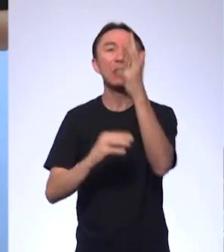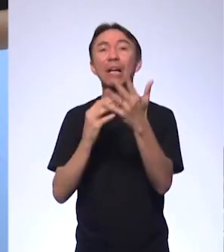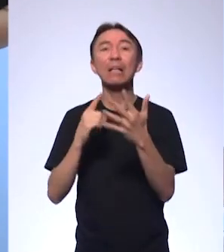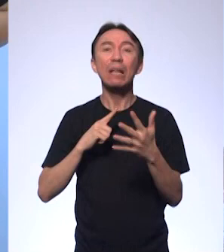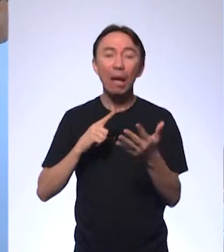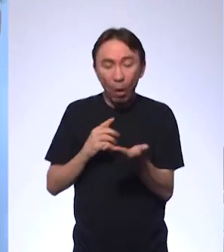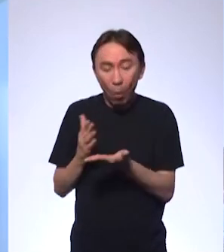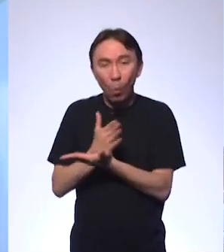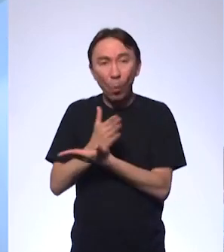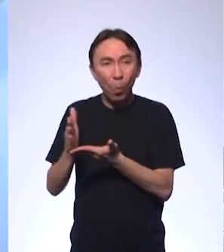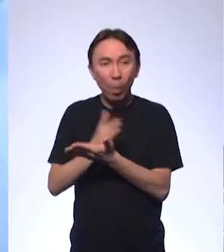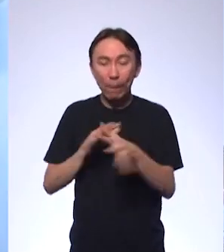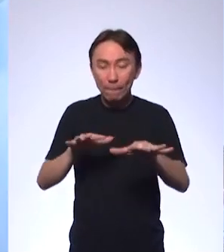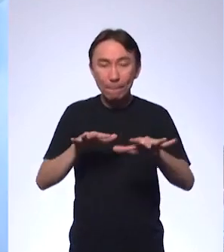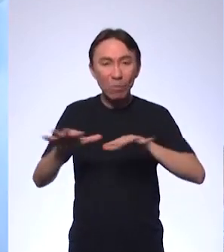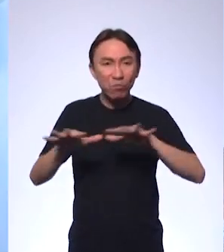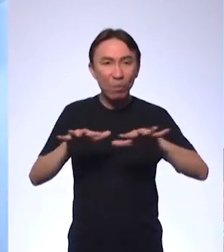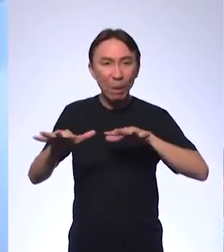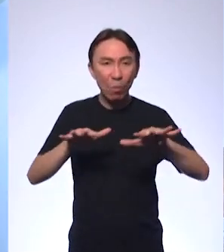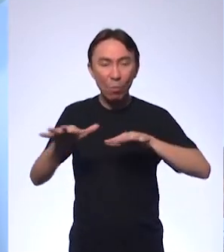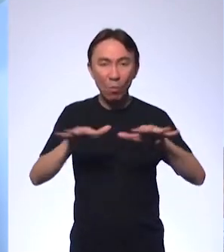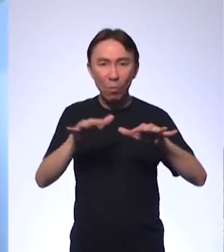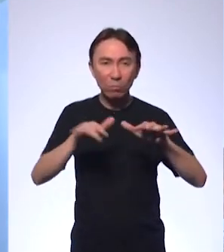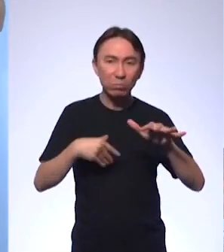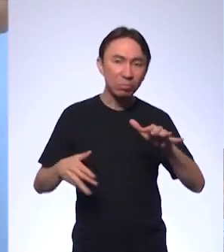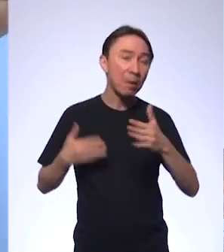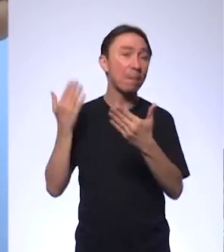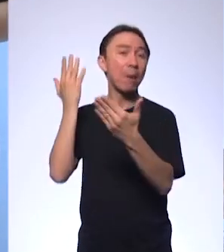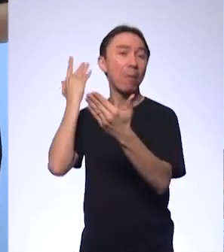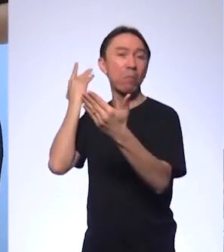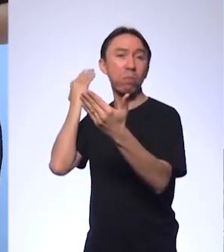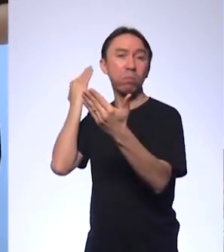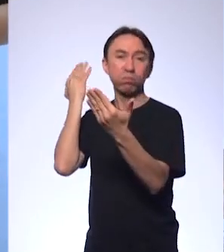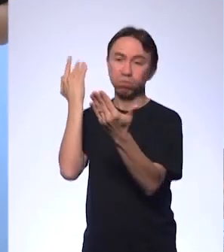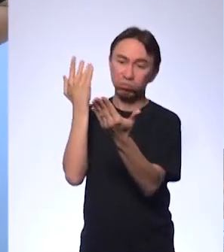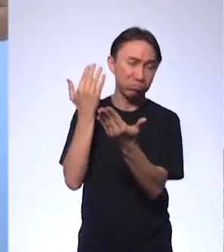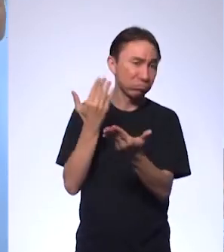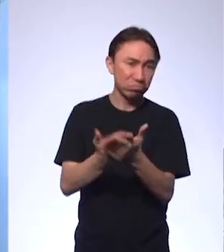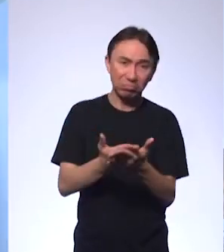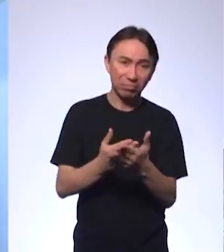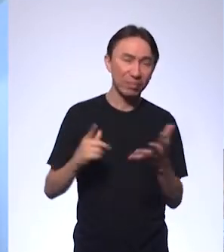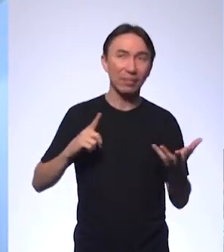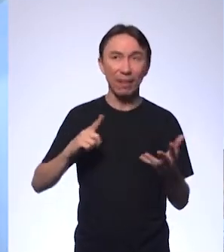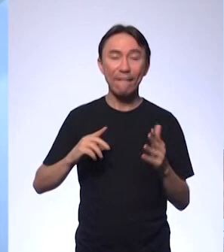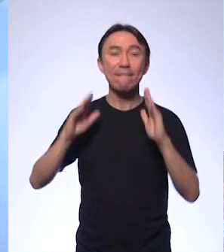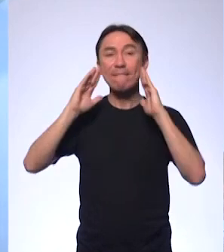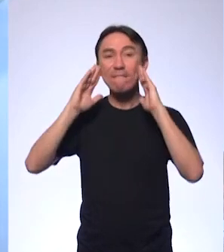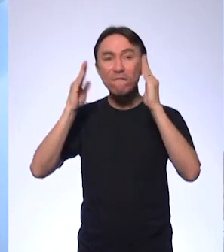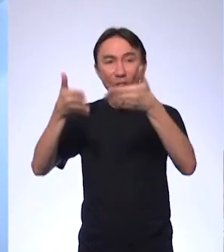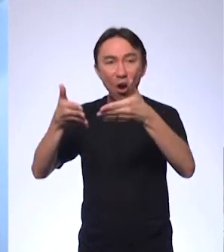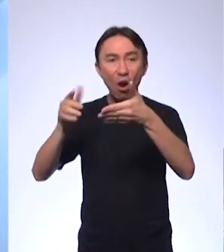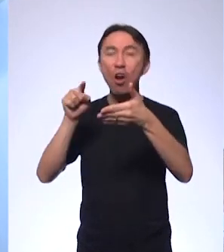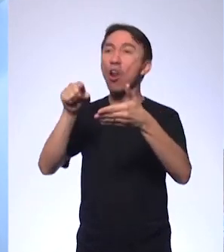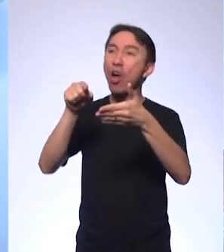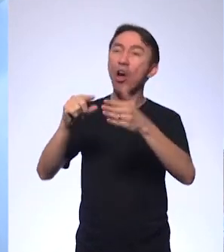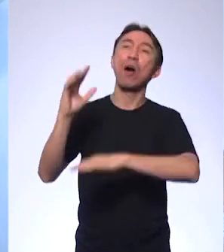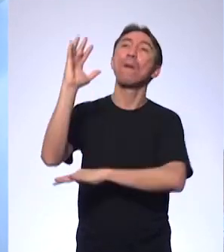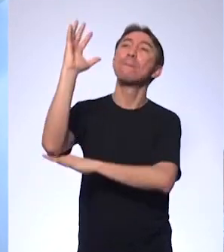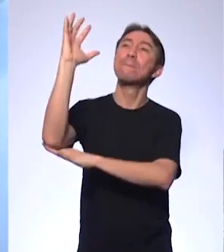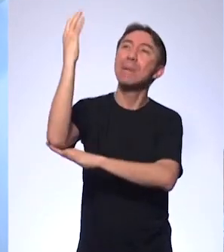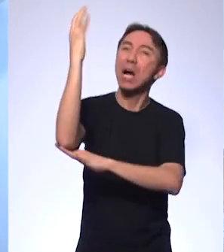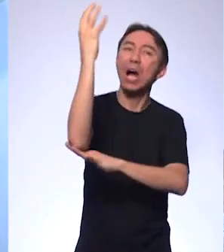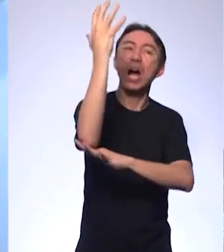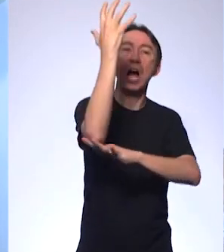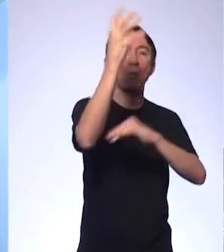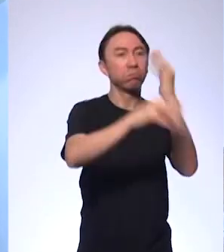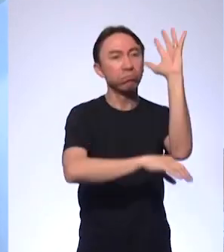foram acontecendo ao longo do tempo, sempre tendo como foco ali a natureza e tentando entender essa relação com a